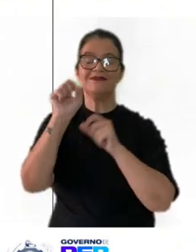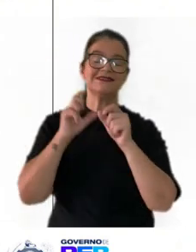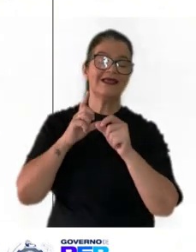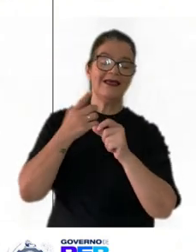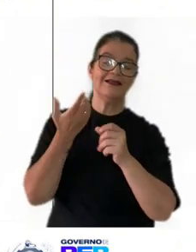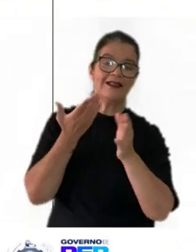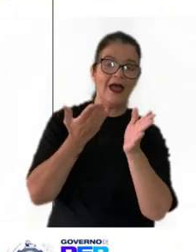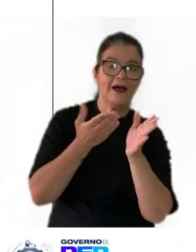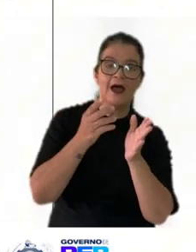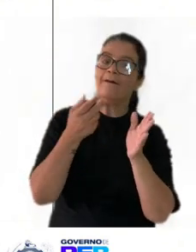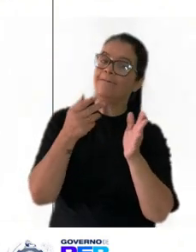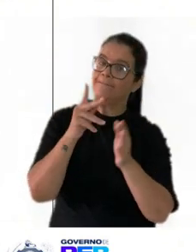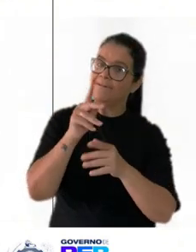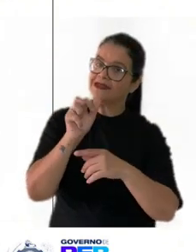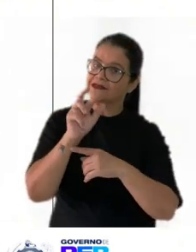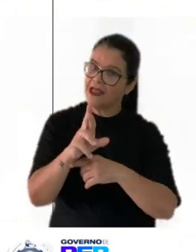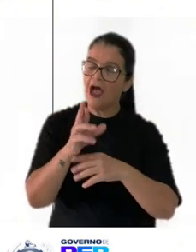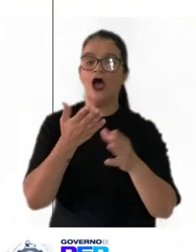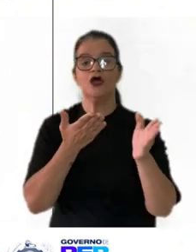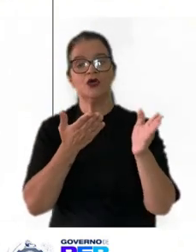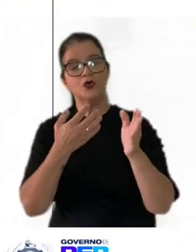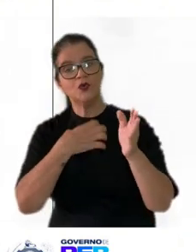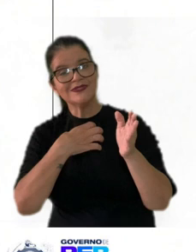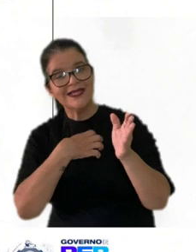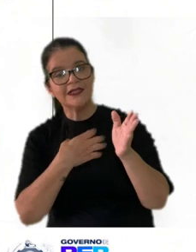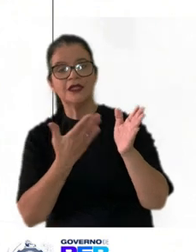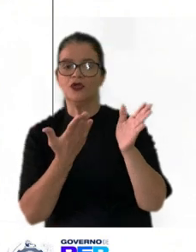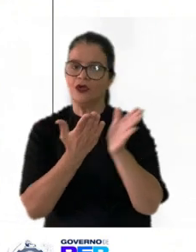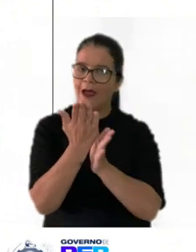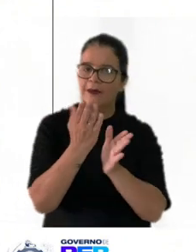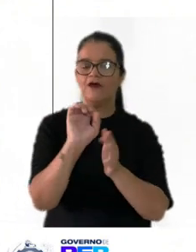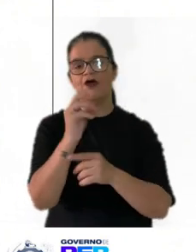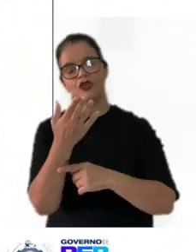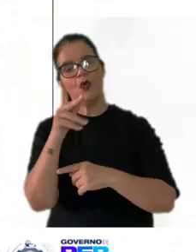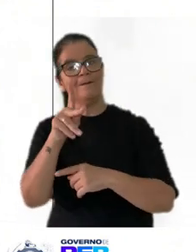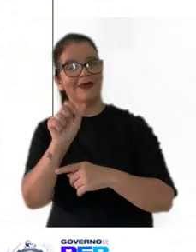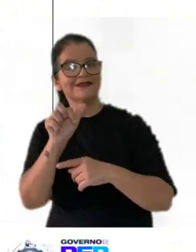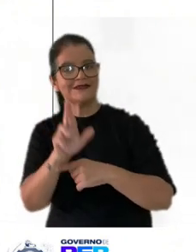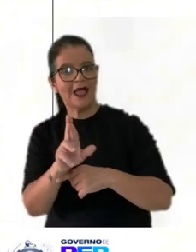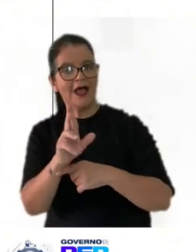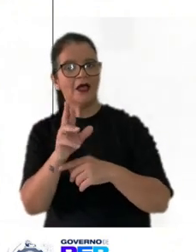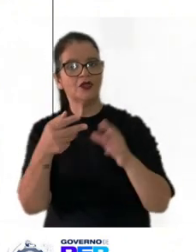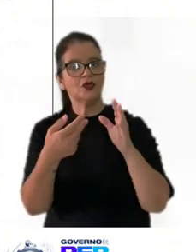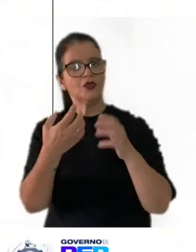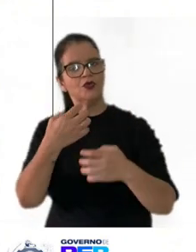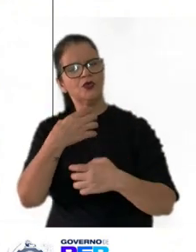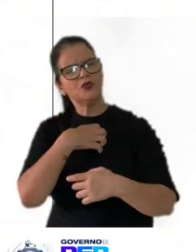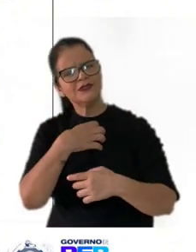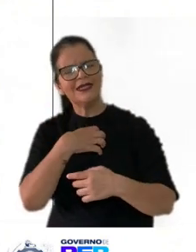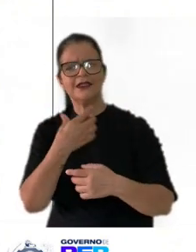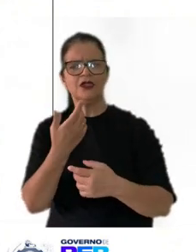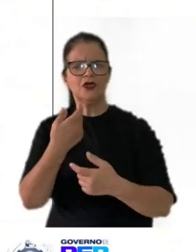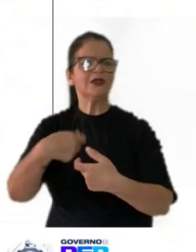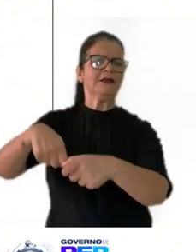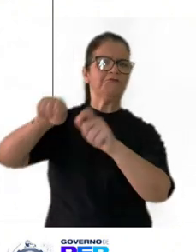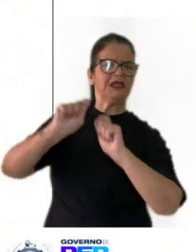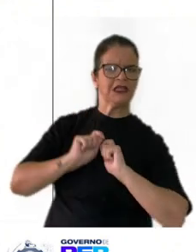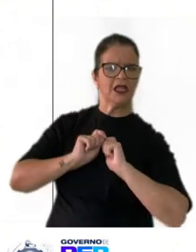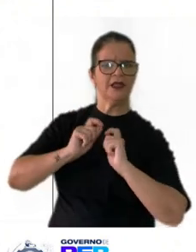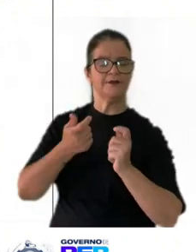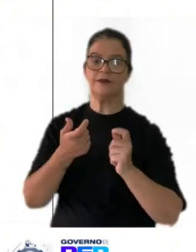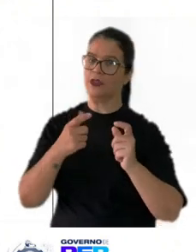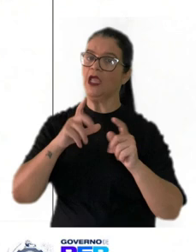sentido de ser aprovado ou se é passar no sentido de me dê passa pra cá ok então a letra A